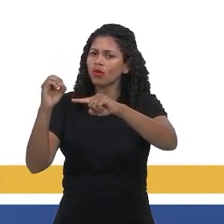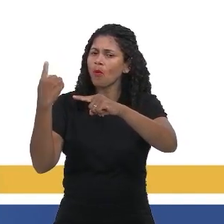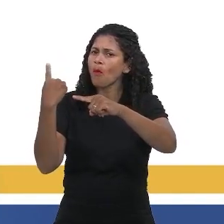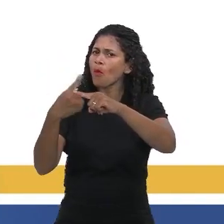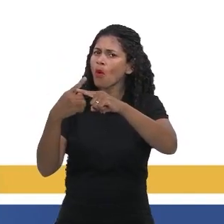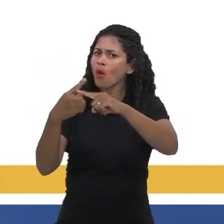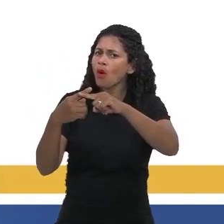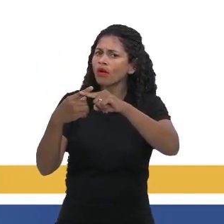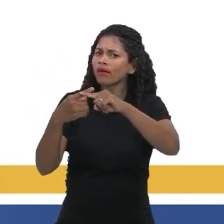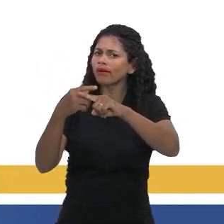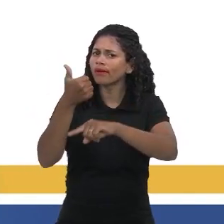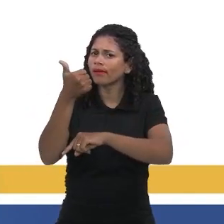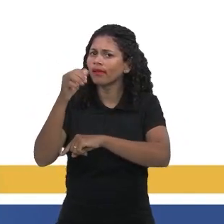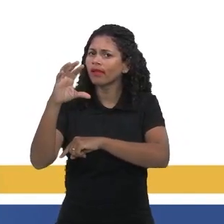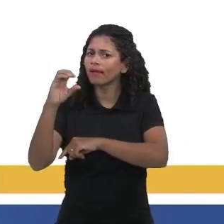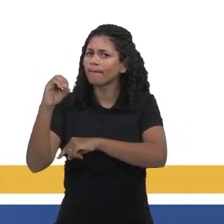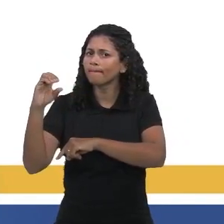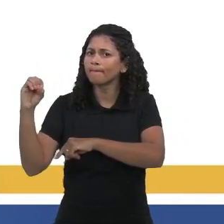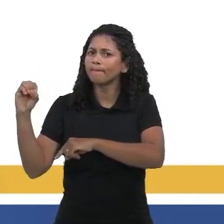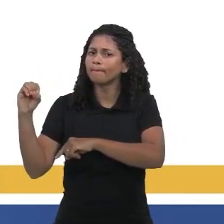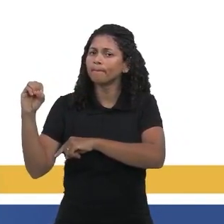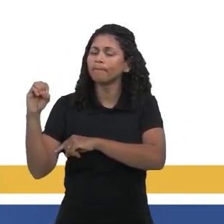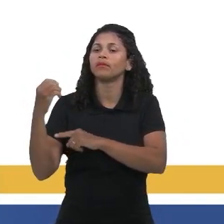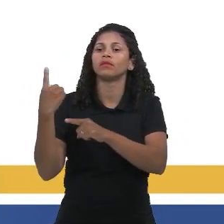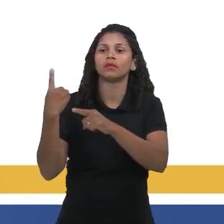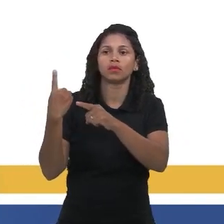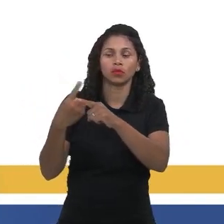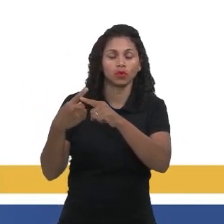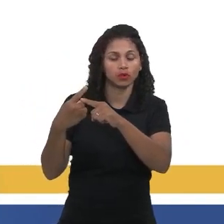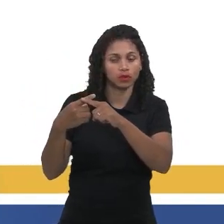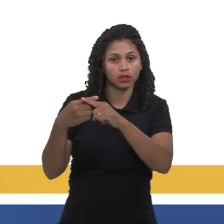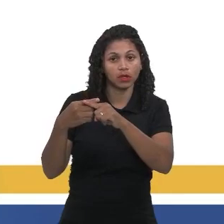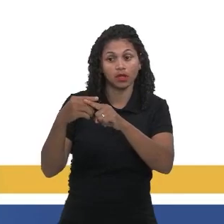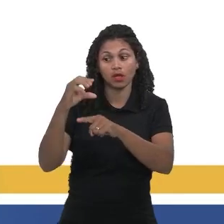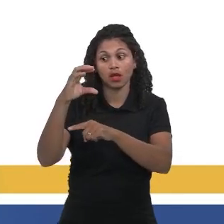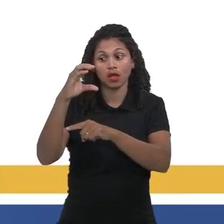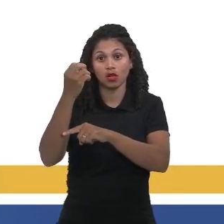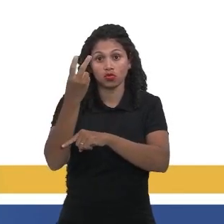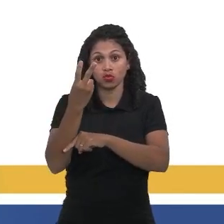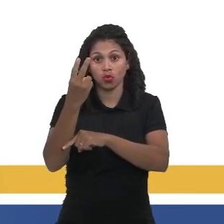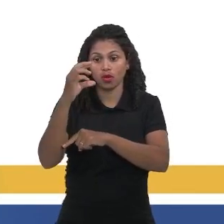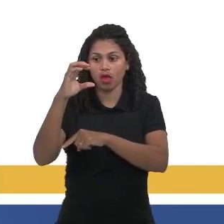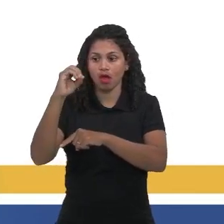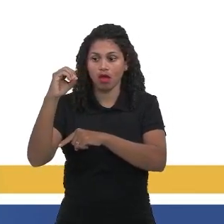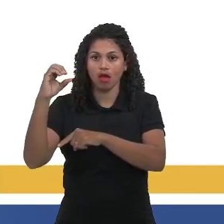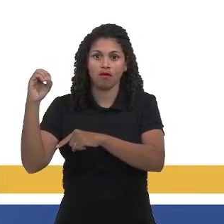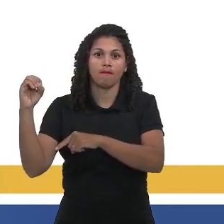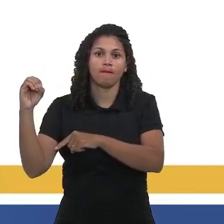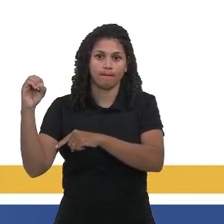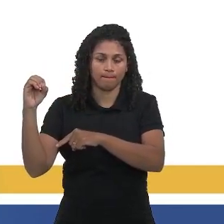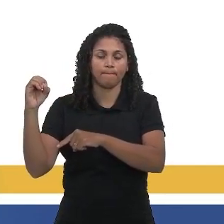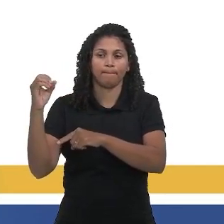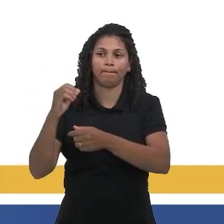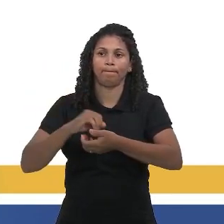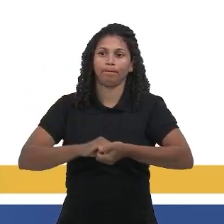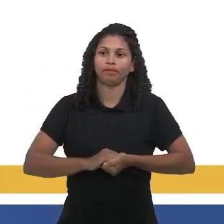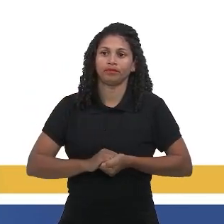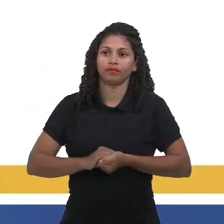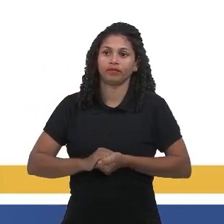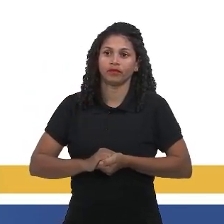para chegar lá naquele nosso centímetro né ao multiplicar os valores eu vou obter a unidade de